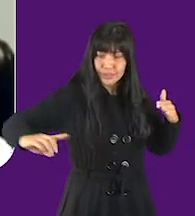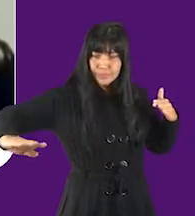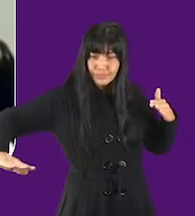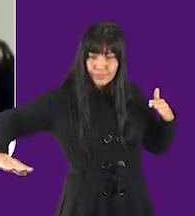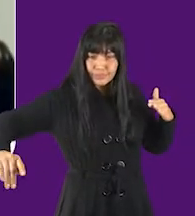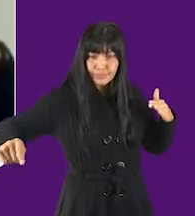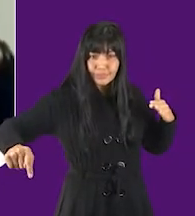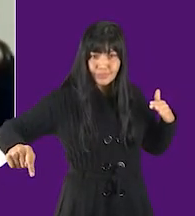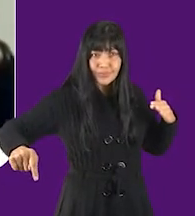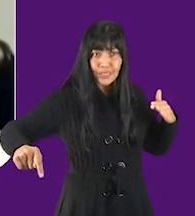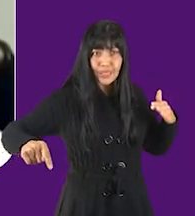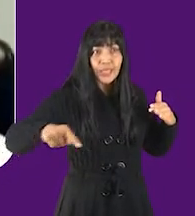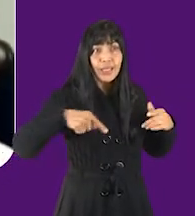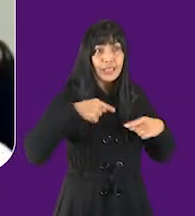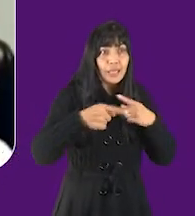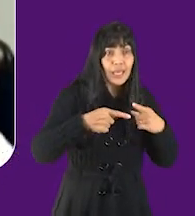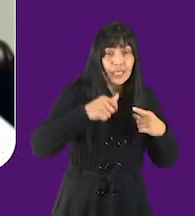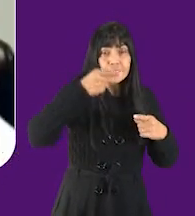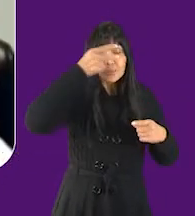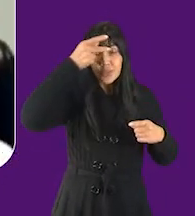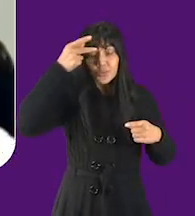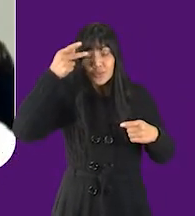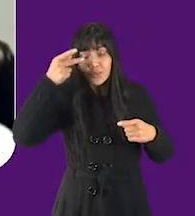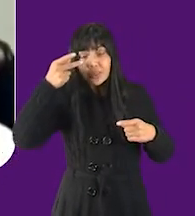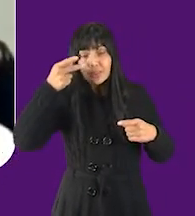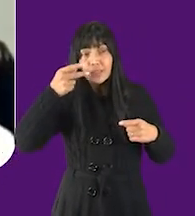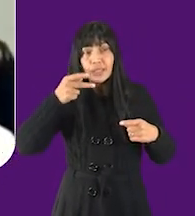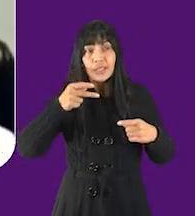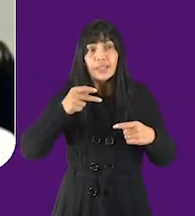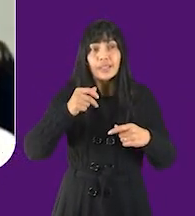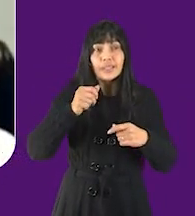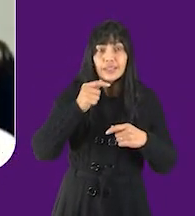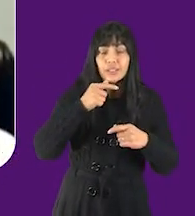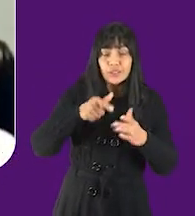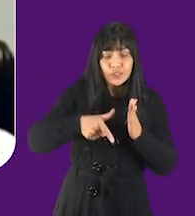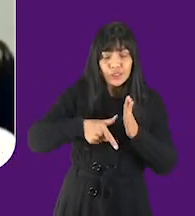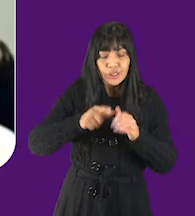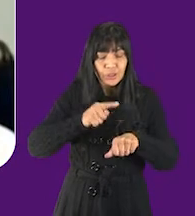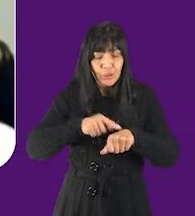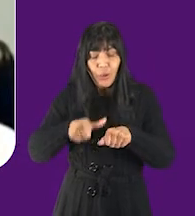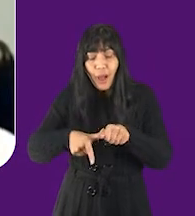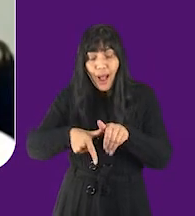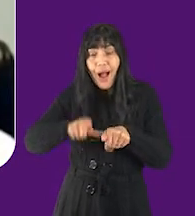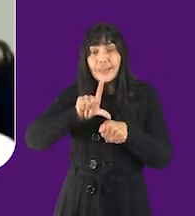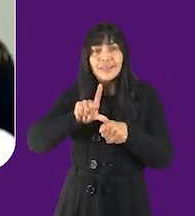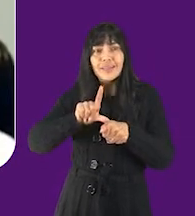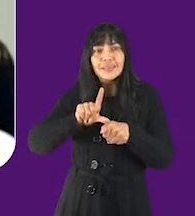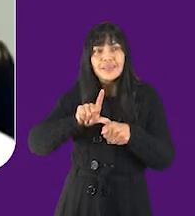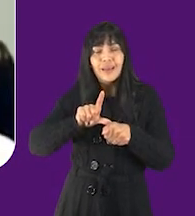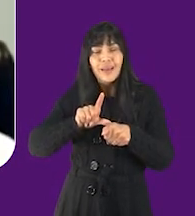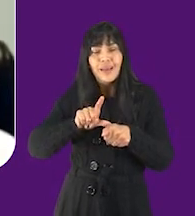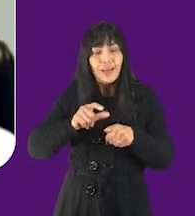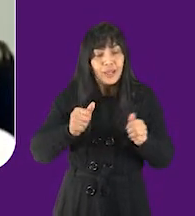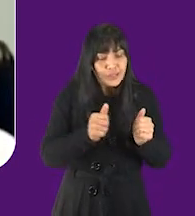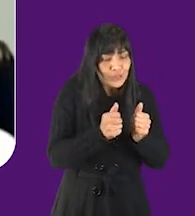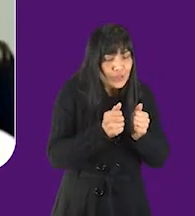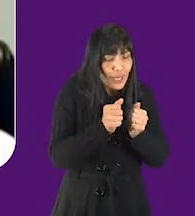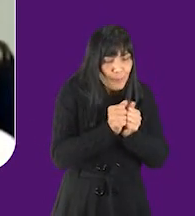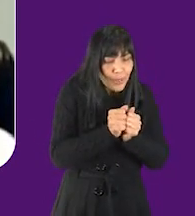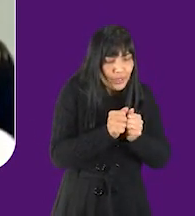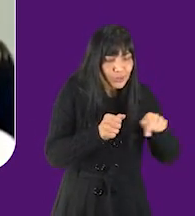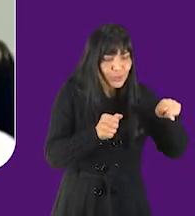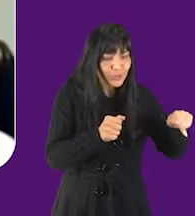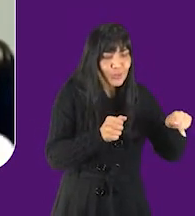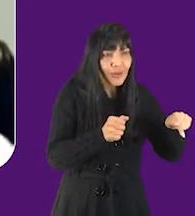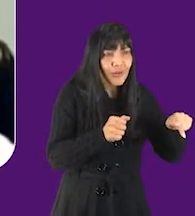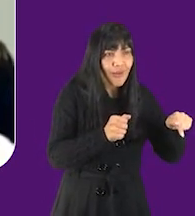mais tarde possam estacionar mais perto da porta e do seu posto de trabalho, né? Então, eu acho que a melhoria contínua, ela não é só